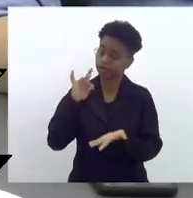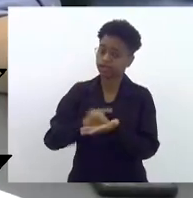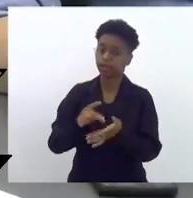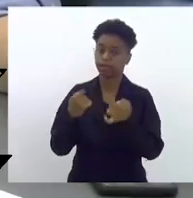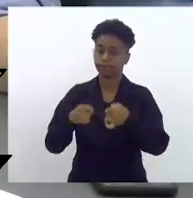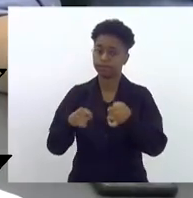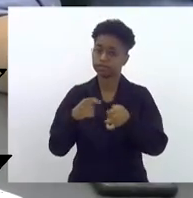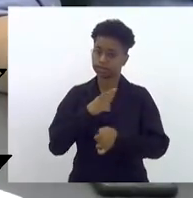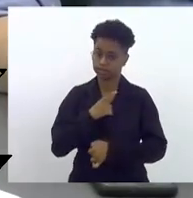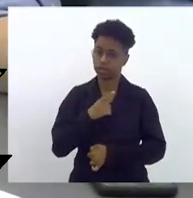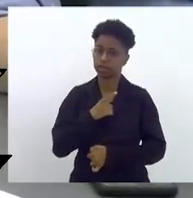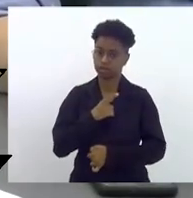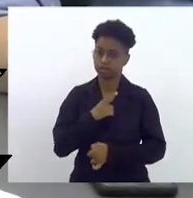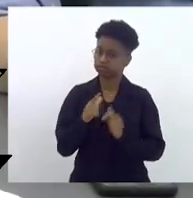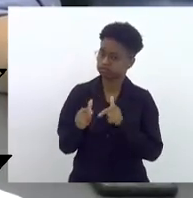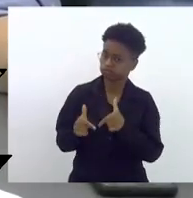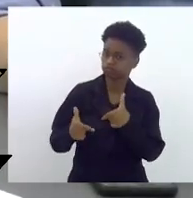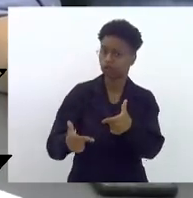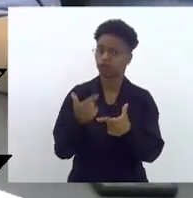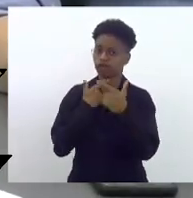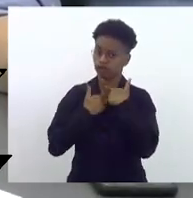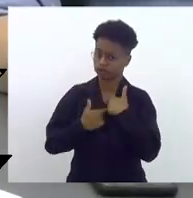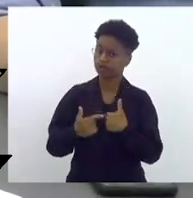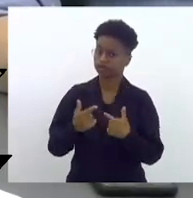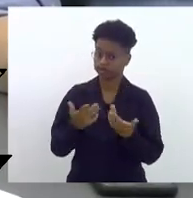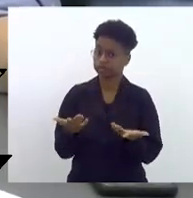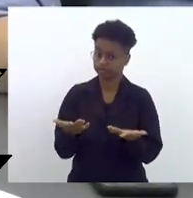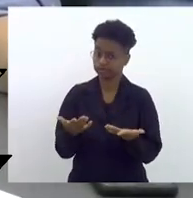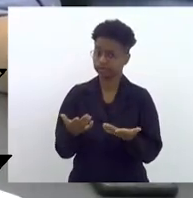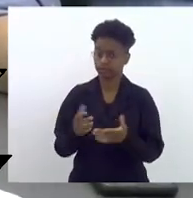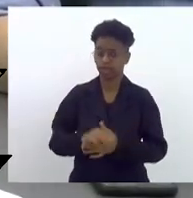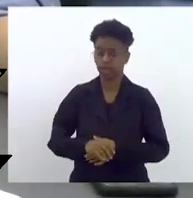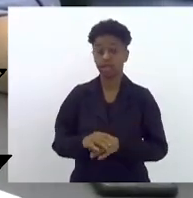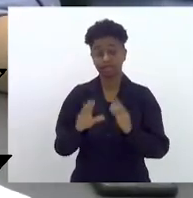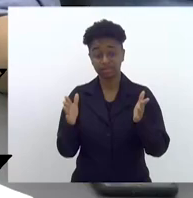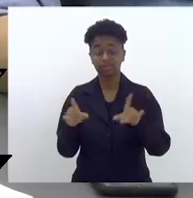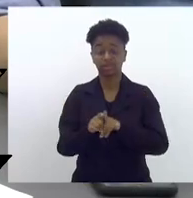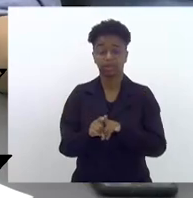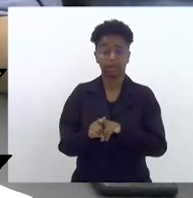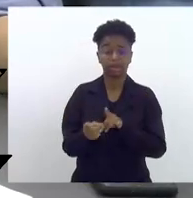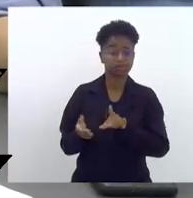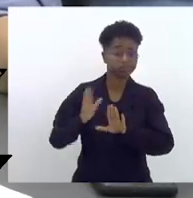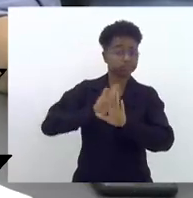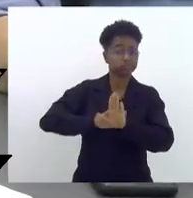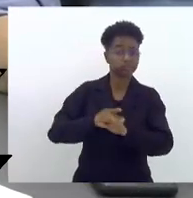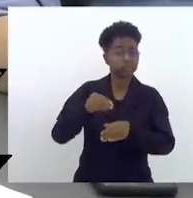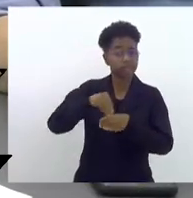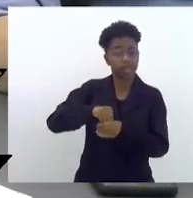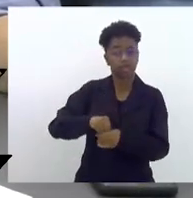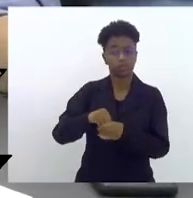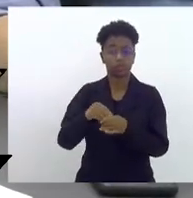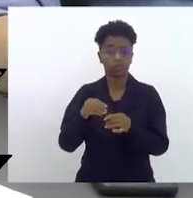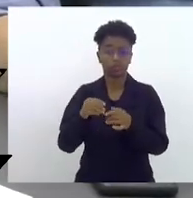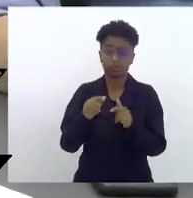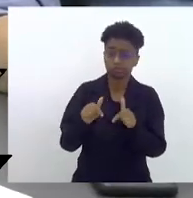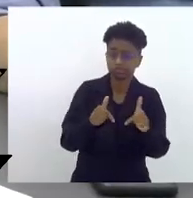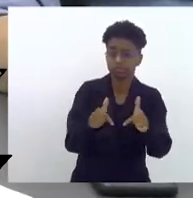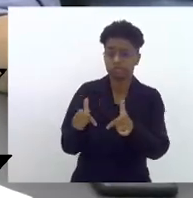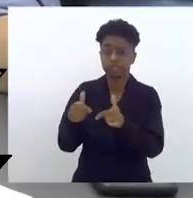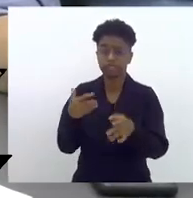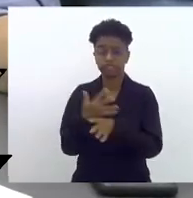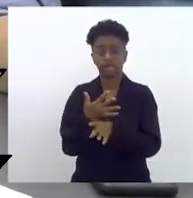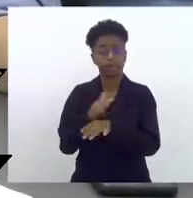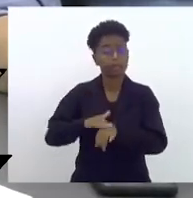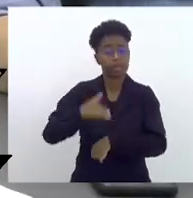ter bala na agulha no duplo sentido e internalizar o interiorizar pelo menos para cidades mais